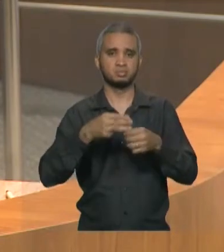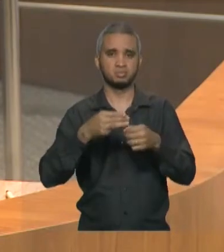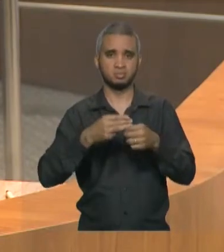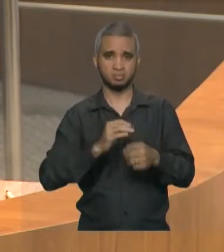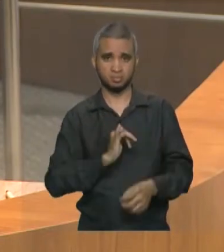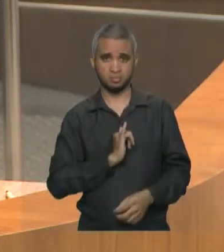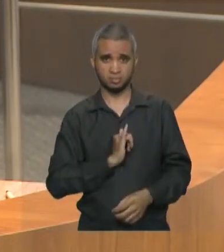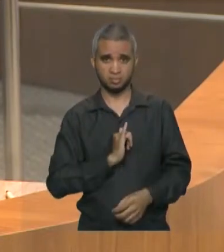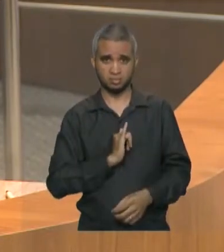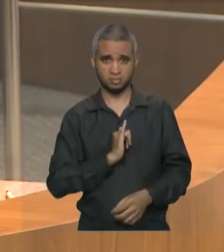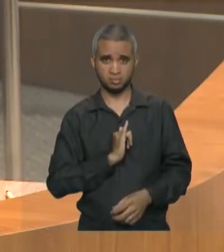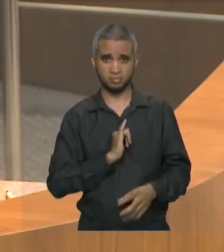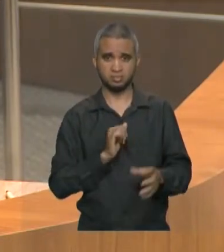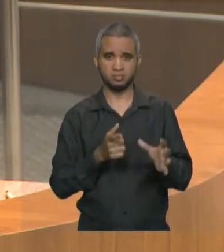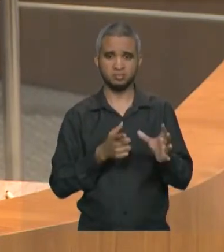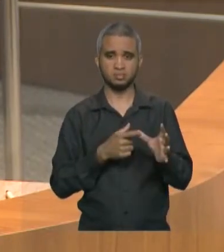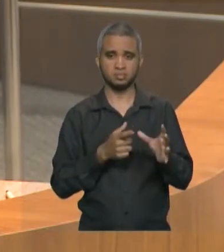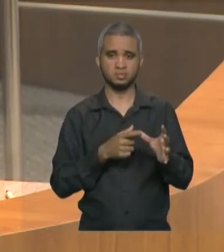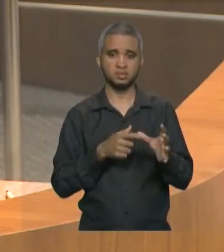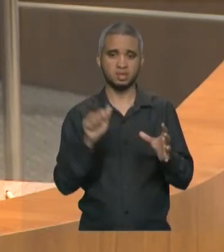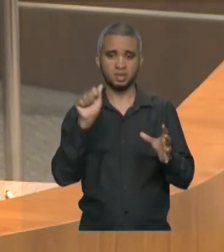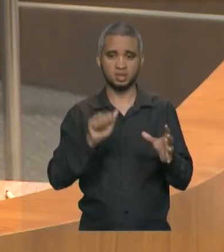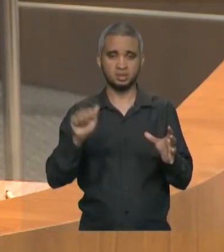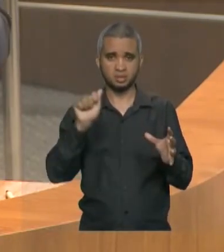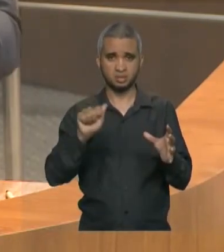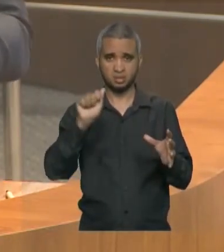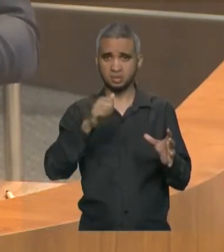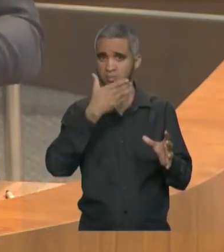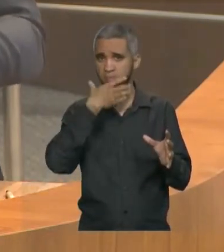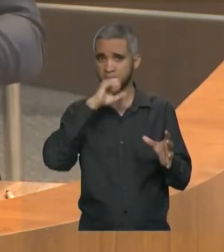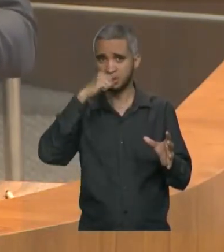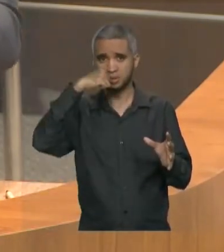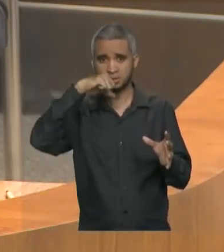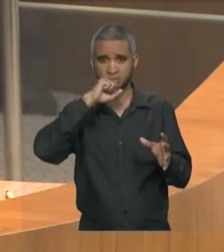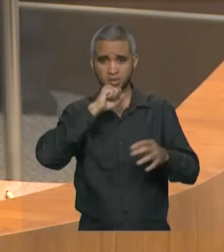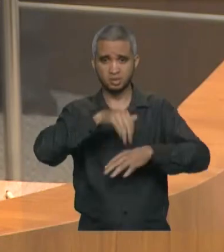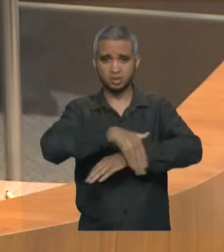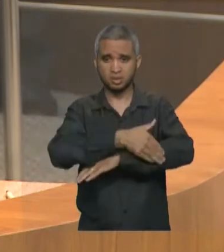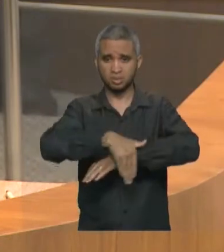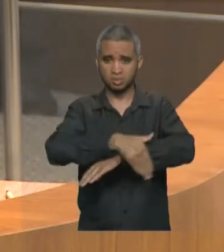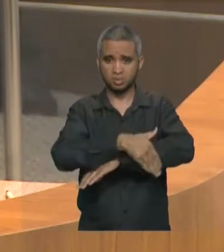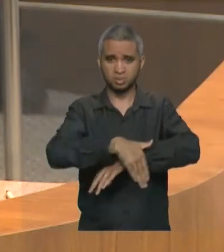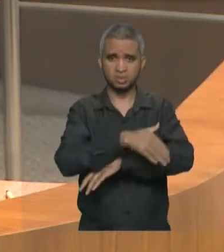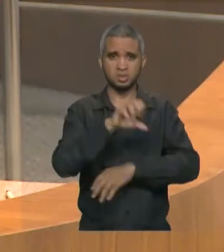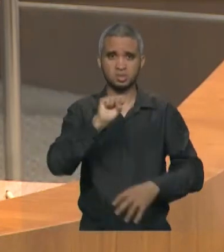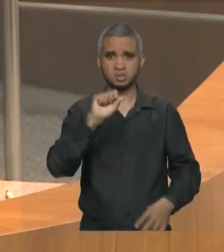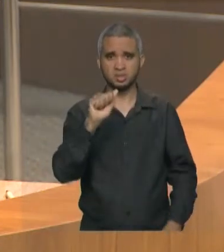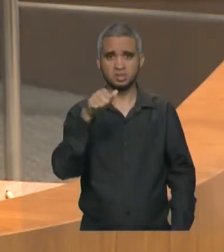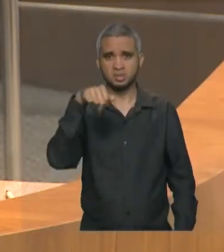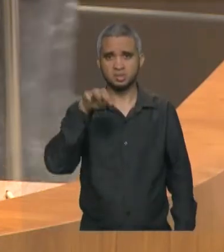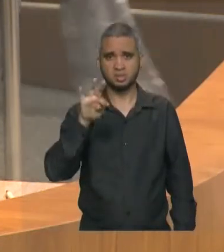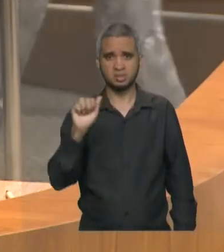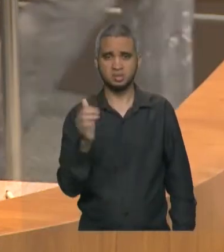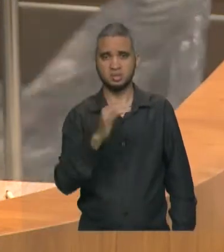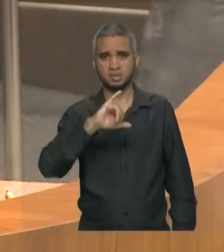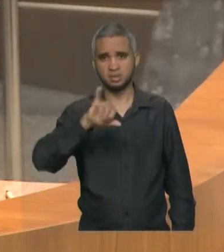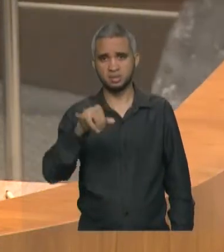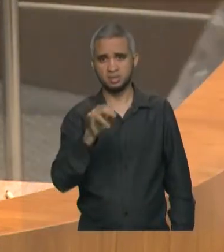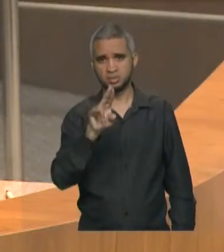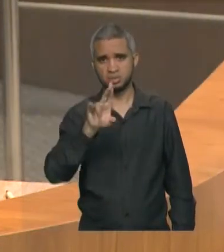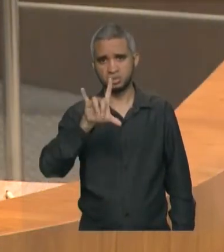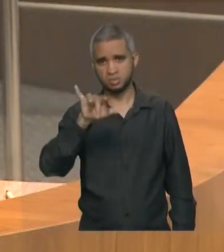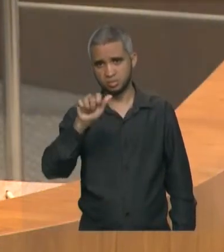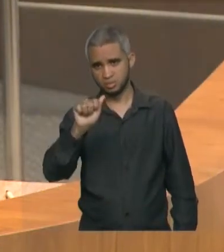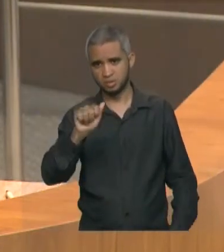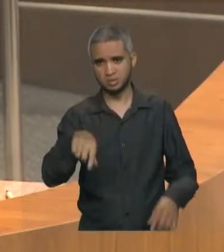Associação de Pais e Amigos da Rua Santa Júlia. Transferências para essas instituições. Apoio à ONG Música